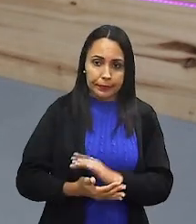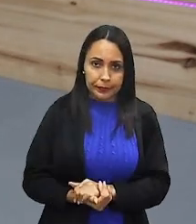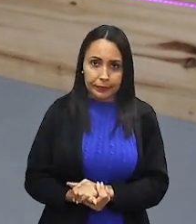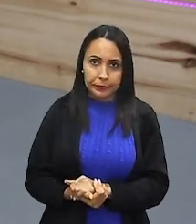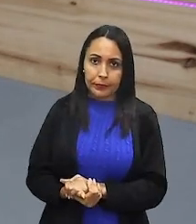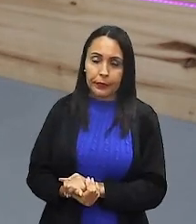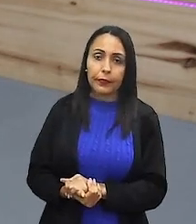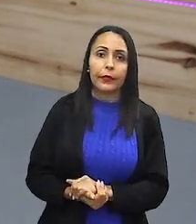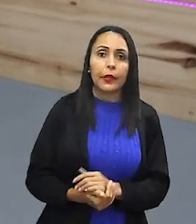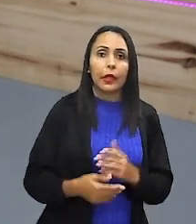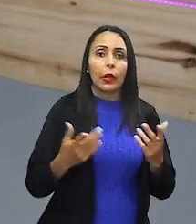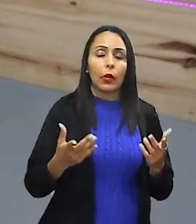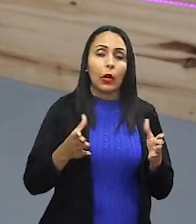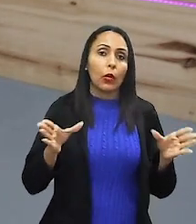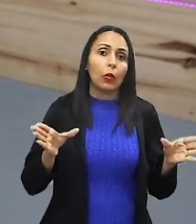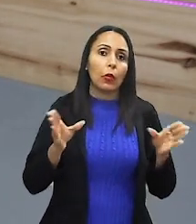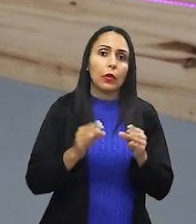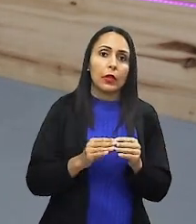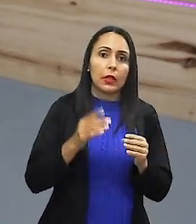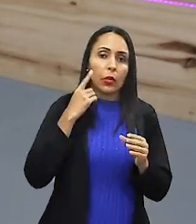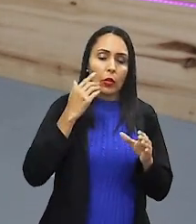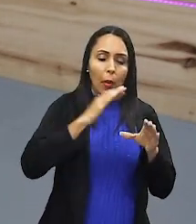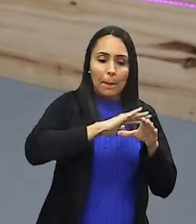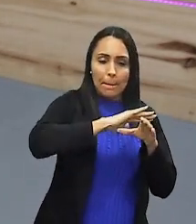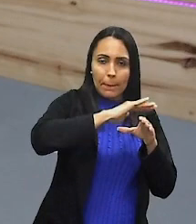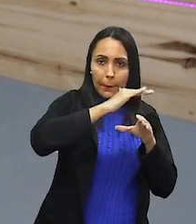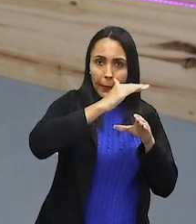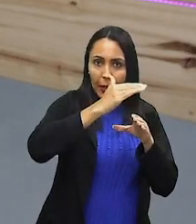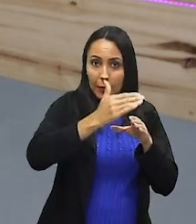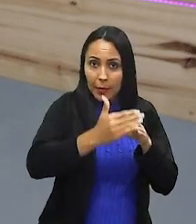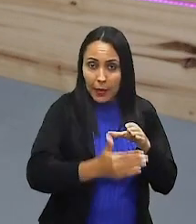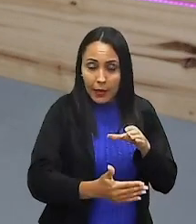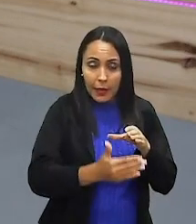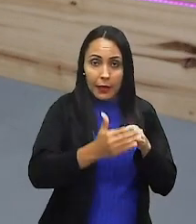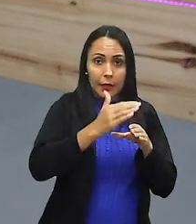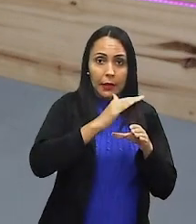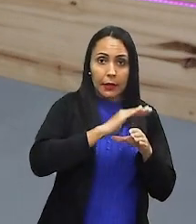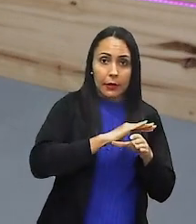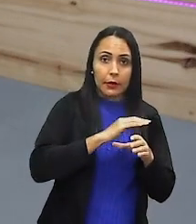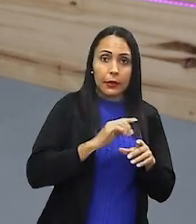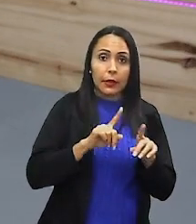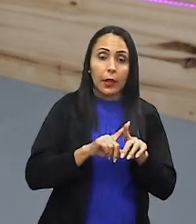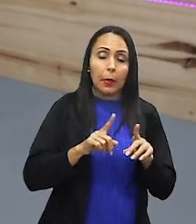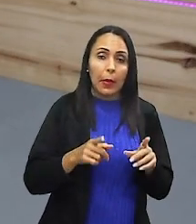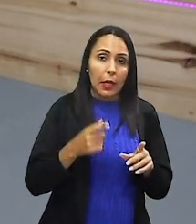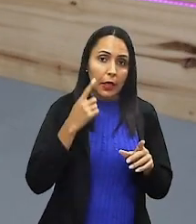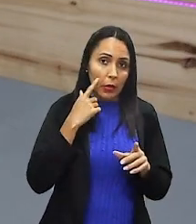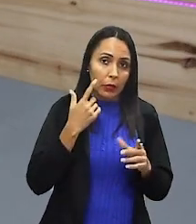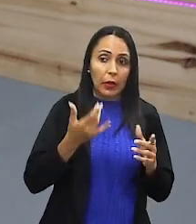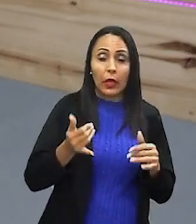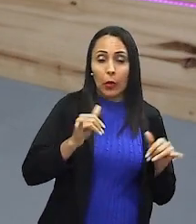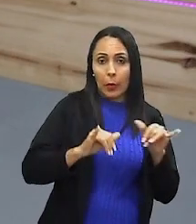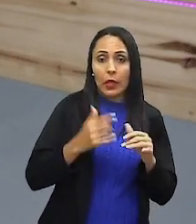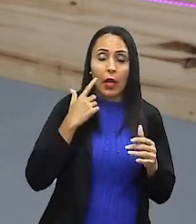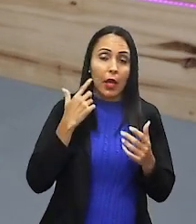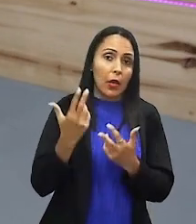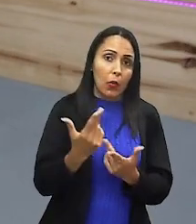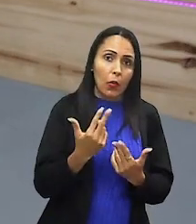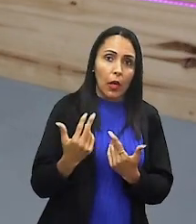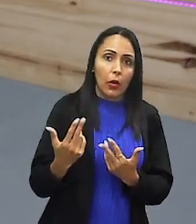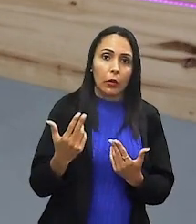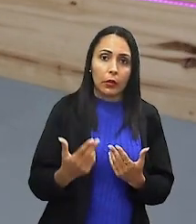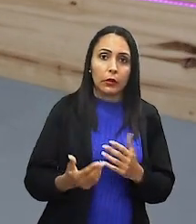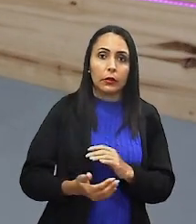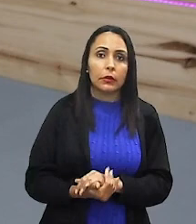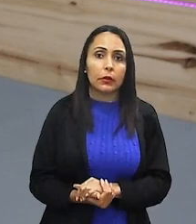lipoproteica, é uma composição de uma membrana. Não é uma membrana plasmática, mas a composição bioquímica é a mesma, para depois ter um